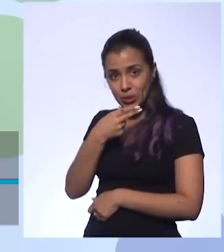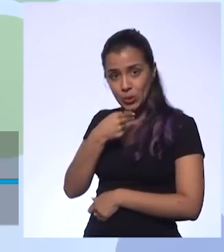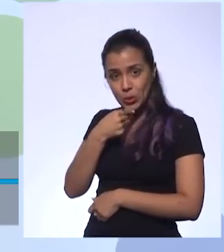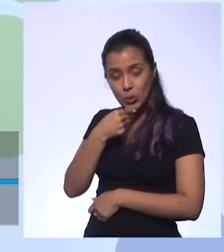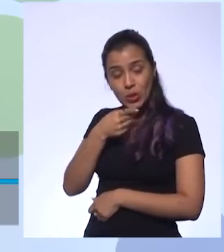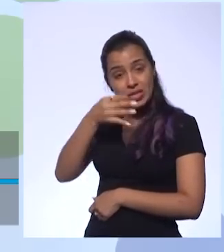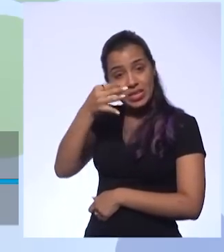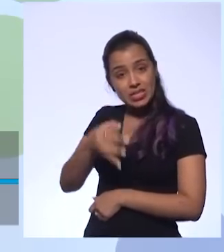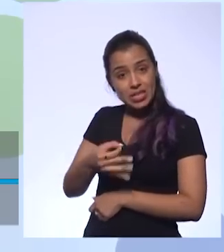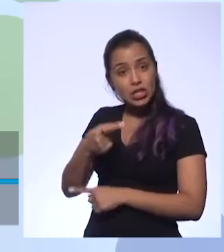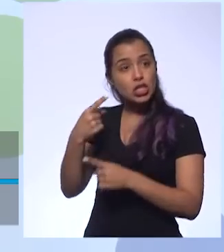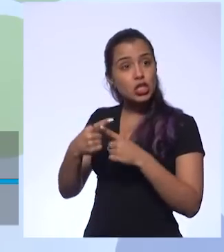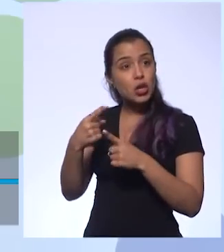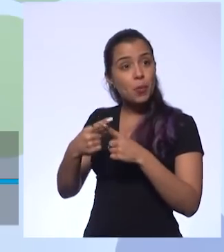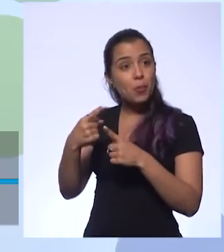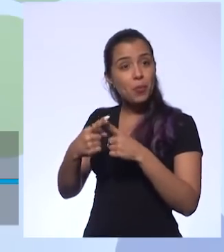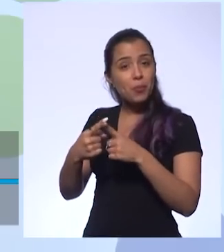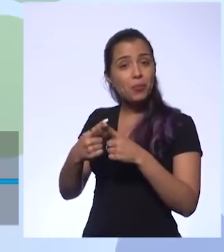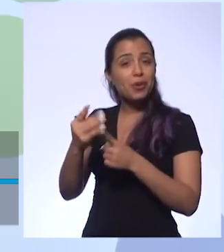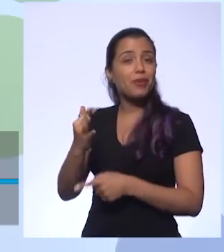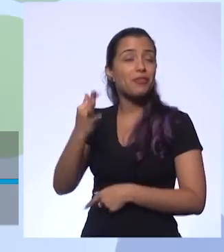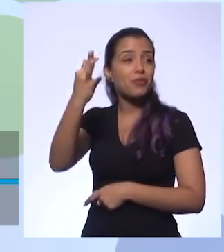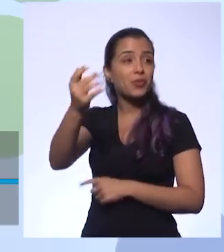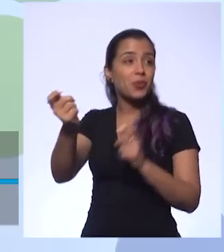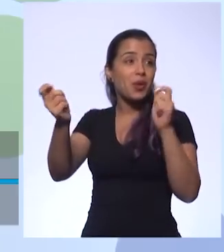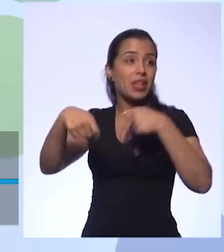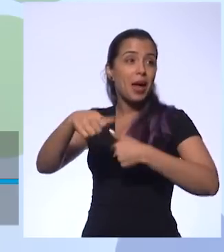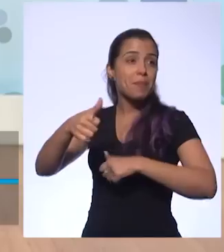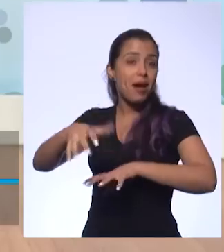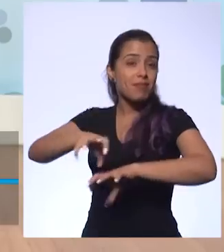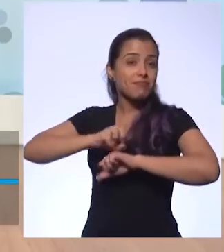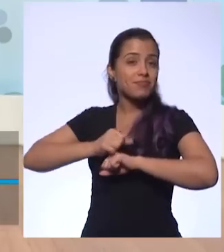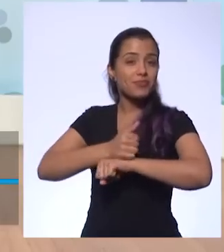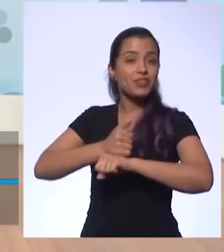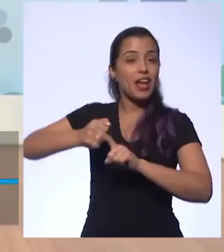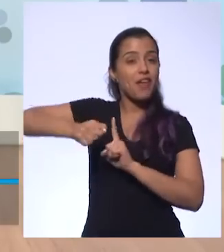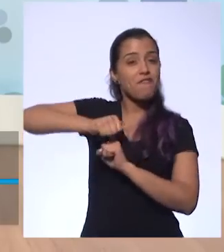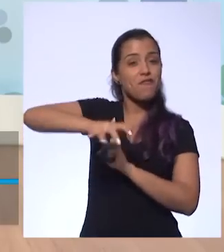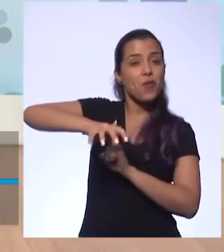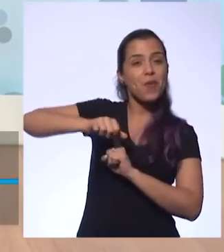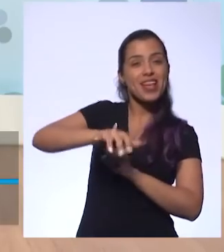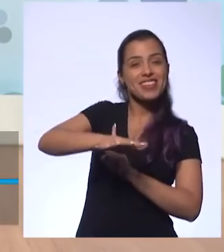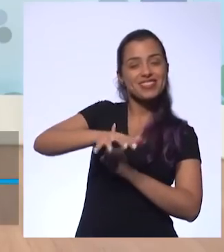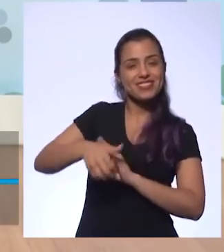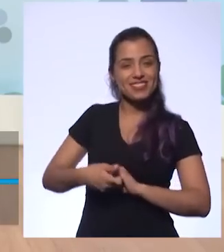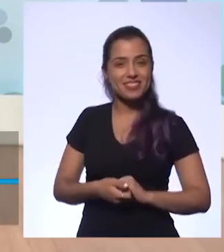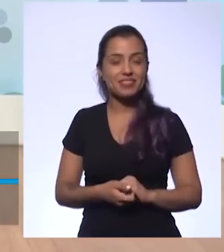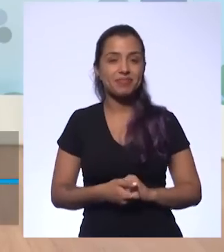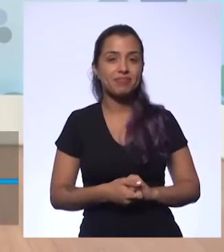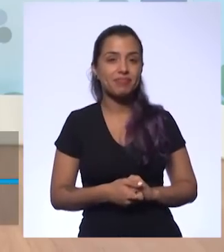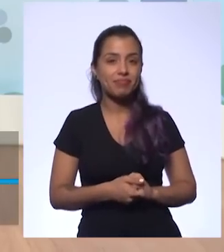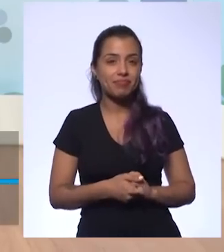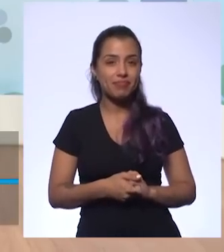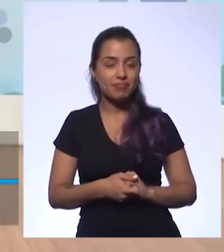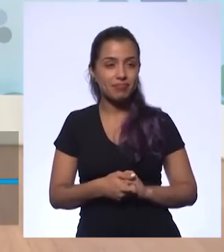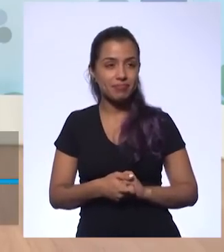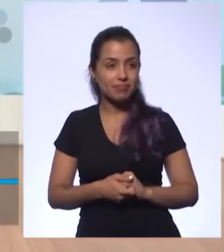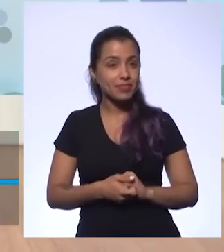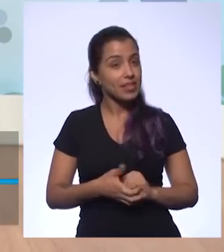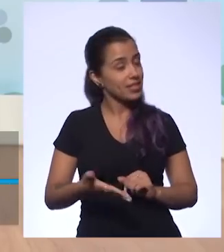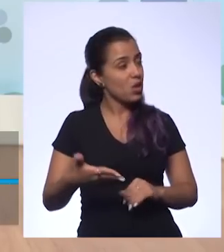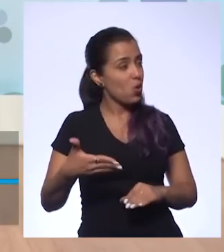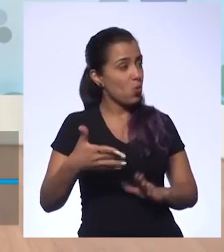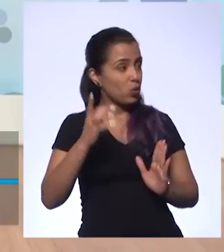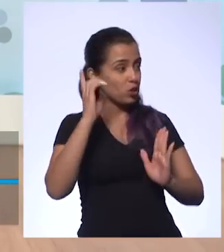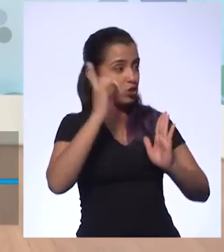melhor sendo influencer. Vivendo de tecnologia, sobrevivendo de tecnologia, Baglini. Então o direito à cidade para ele vai